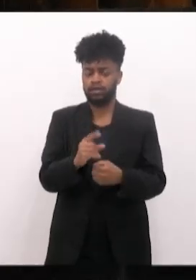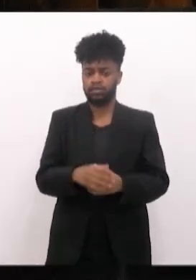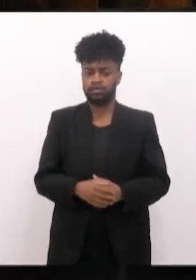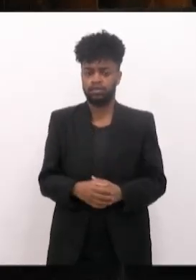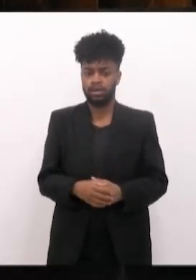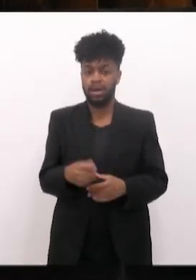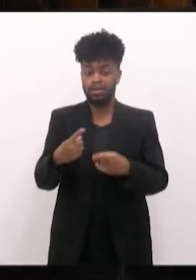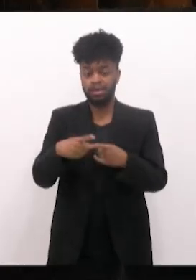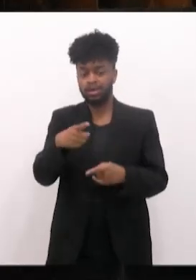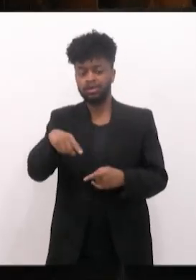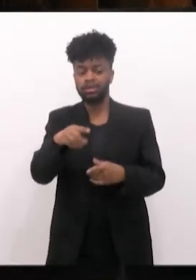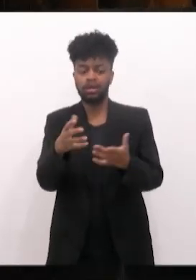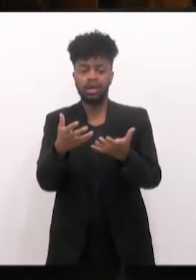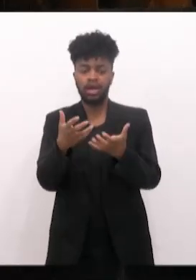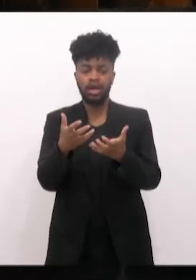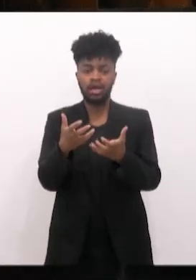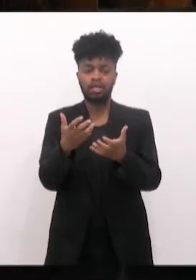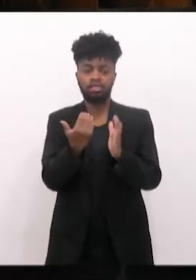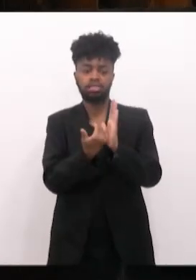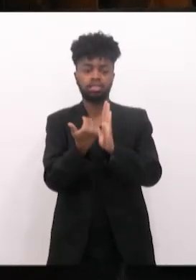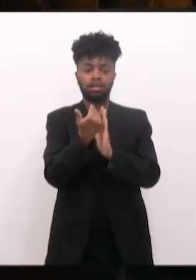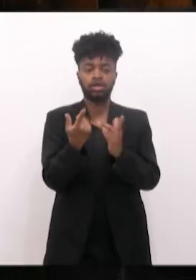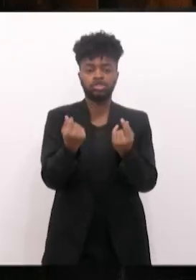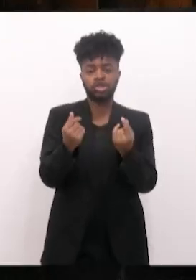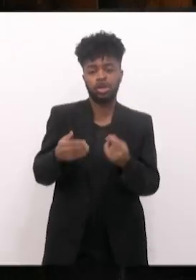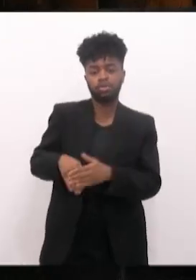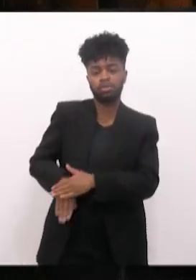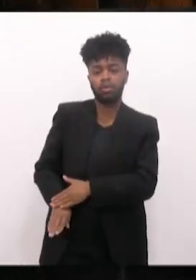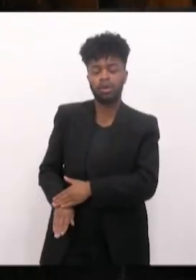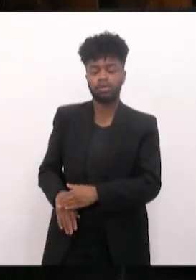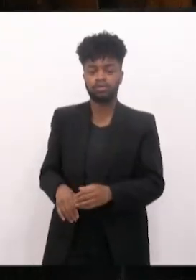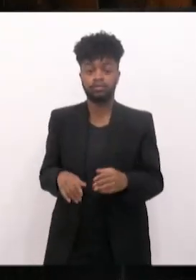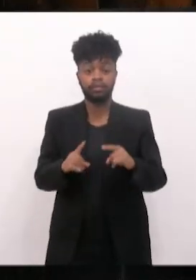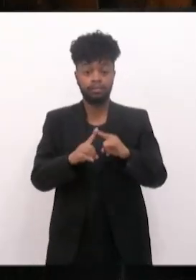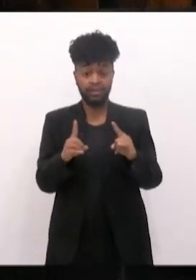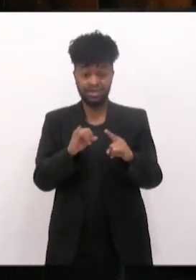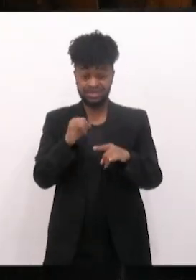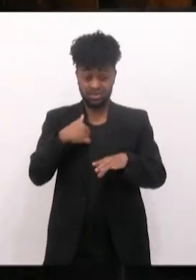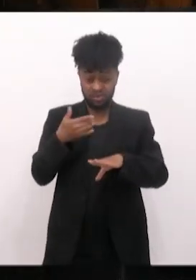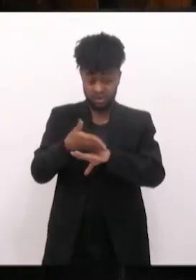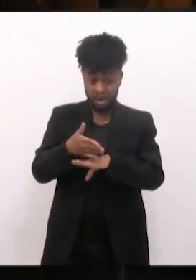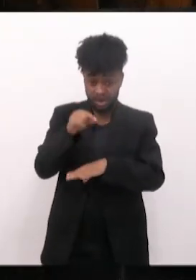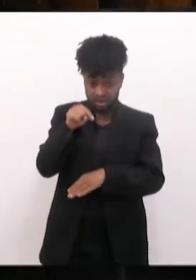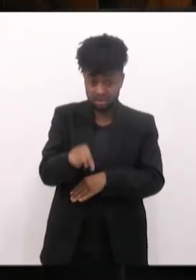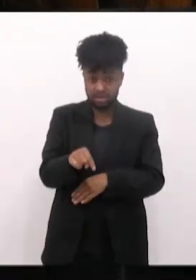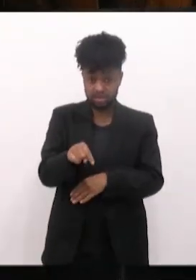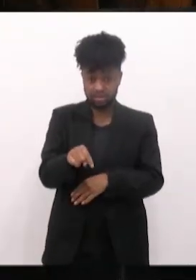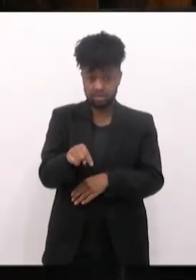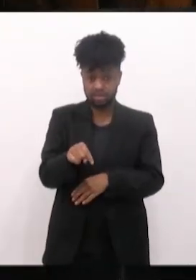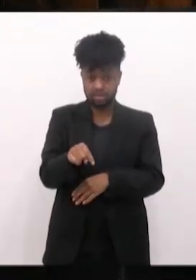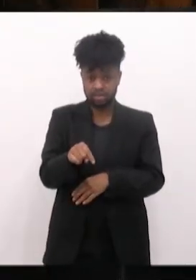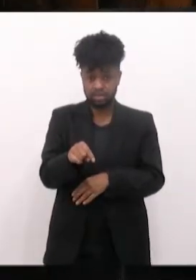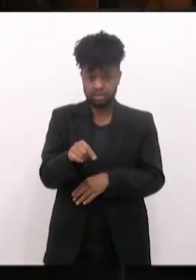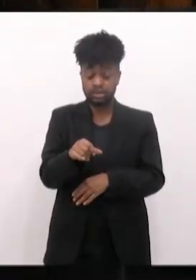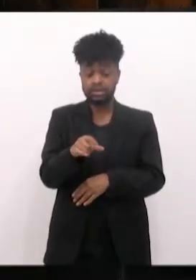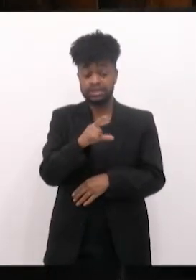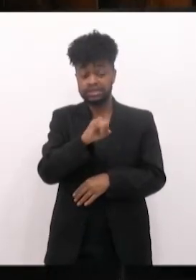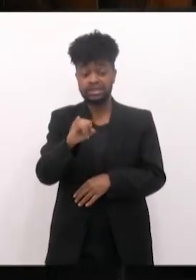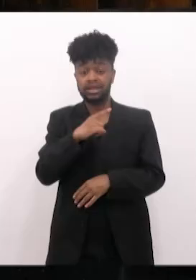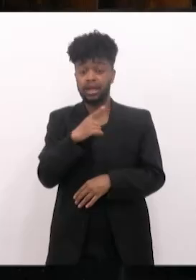que querem se beneficiar e botar uma prata no bolso. Enquanto eu estiver aqui, aos bons